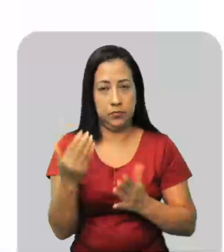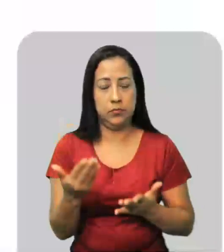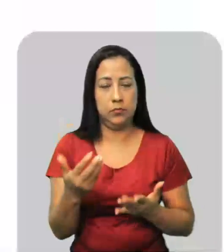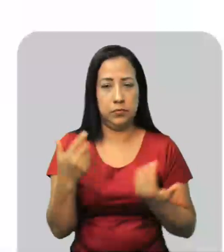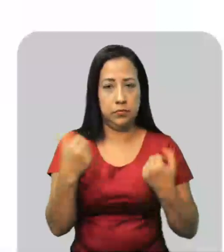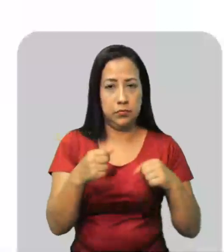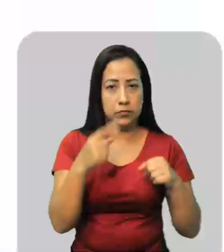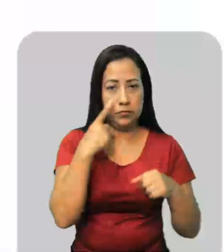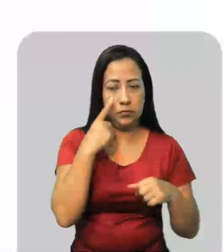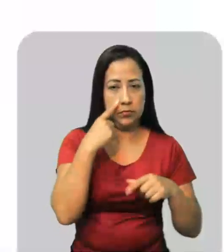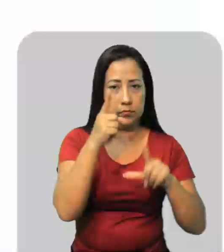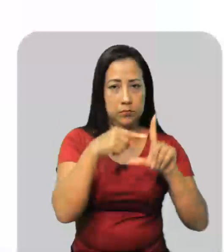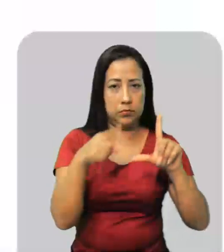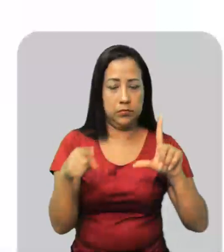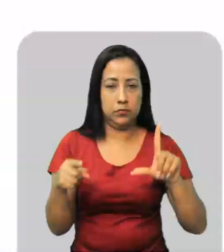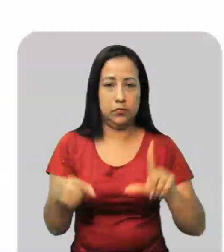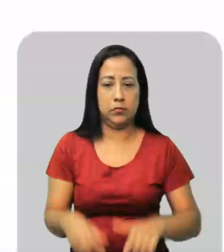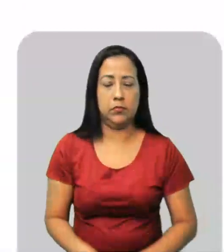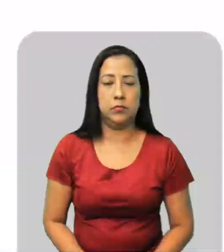Vem aqui.